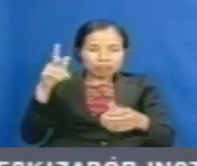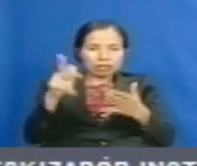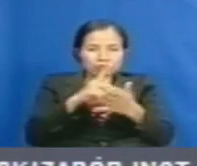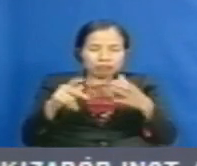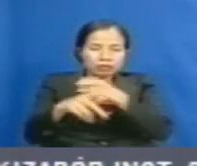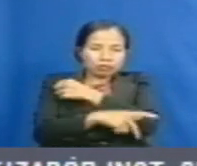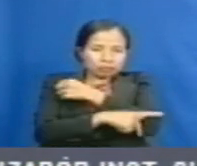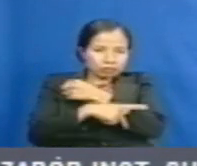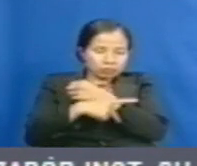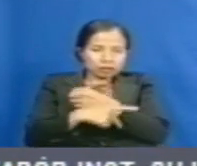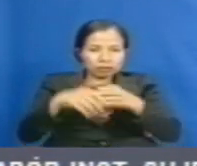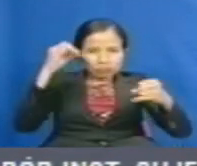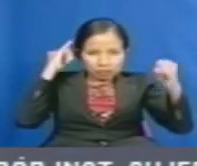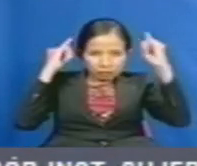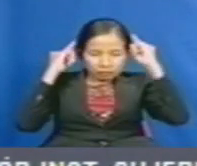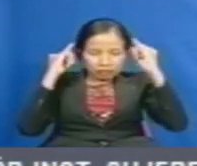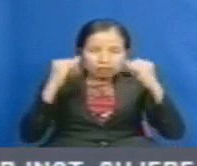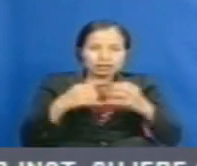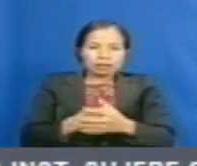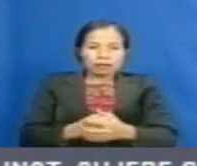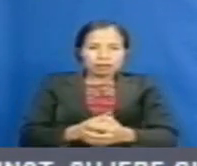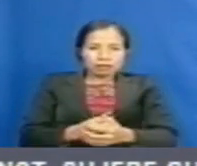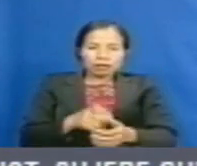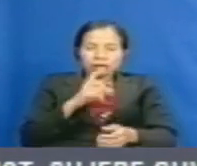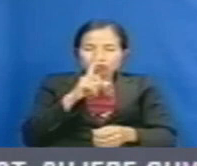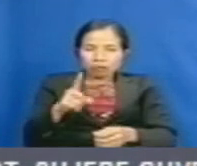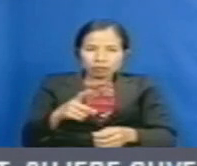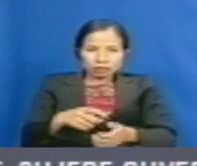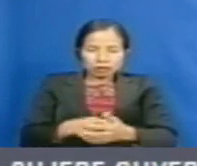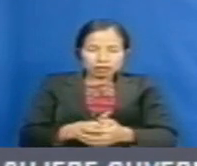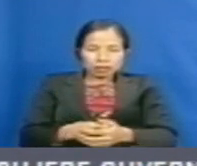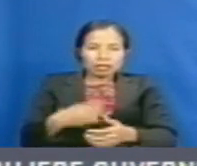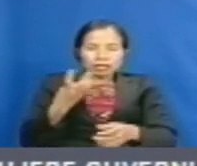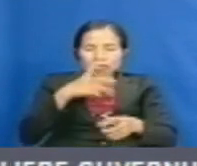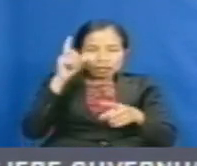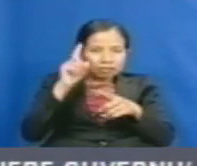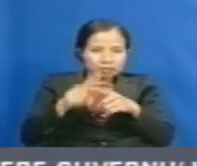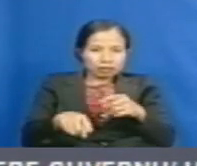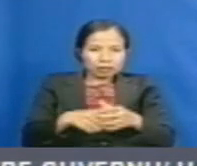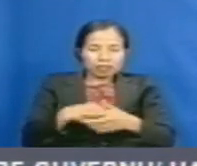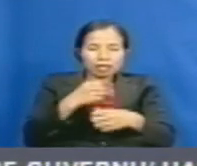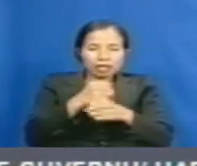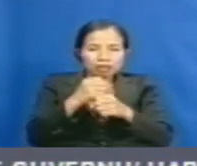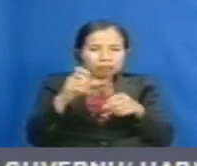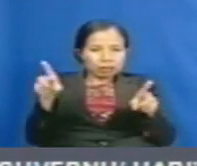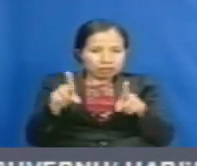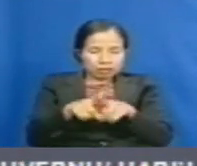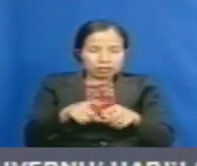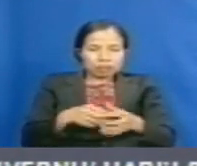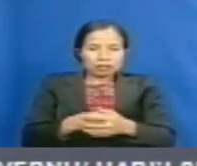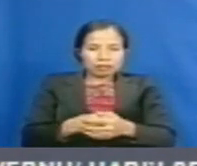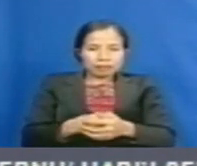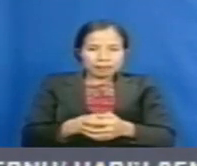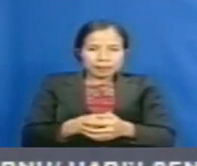ini yang ini informasi laut di kita lebeli halu tidak kalau itu teks halu libur ini